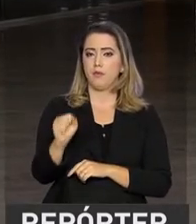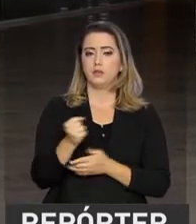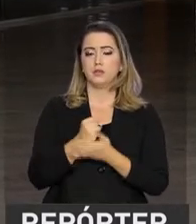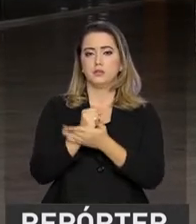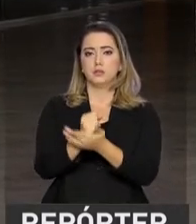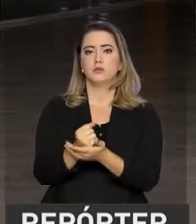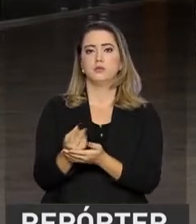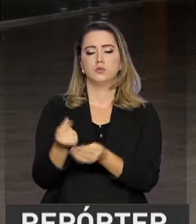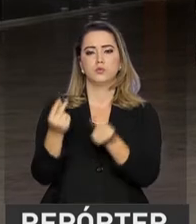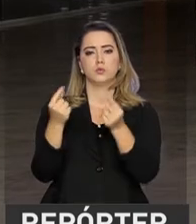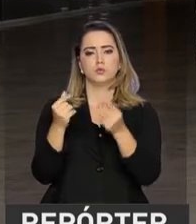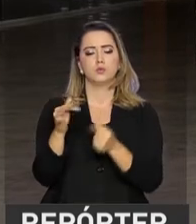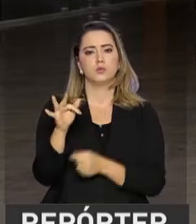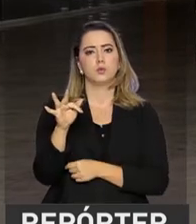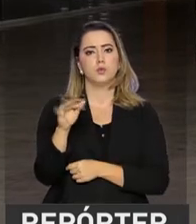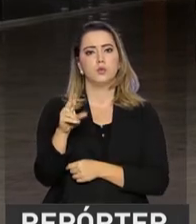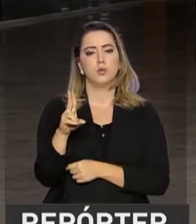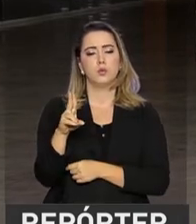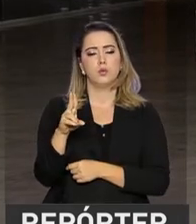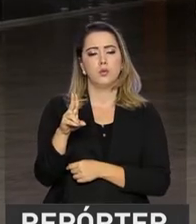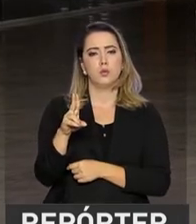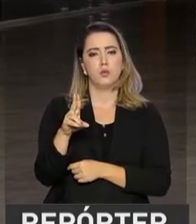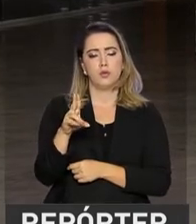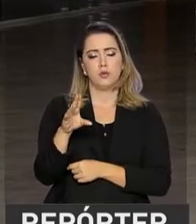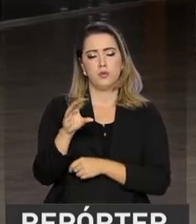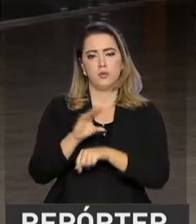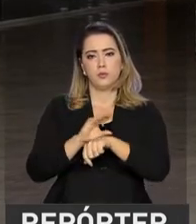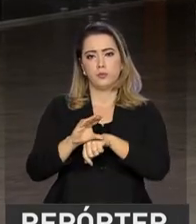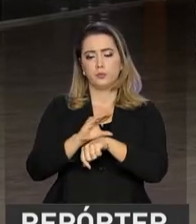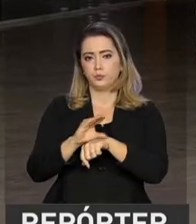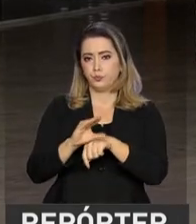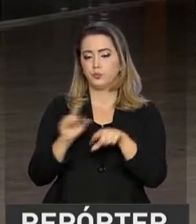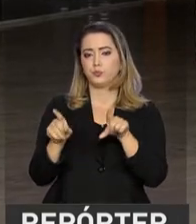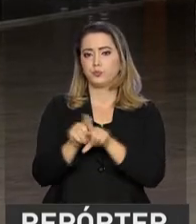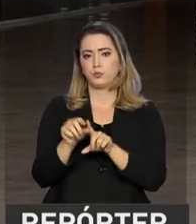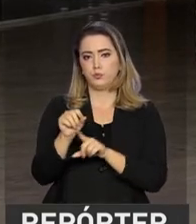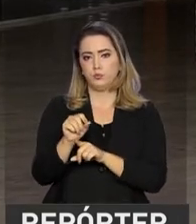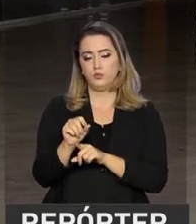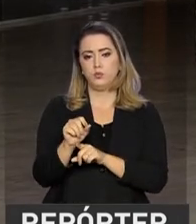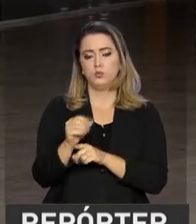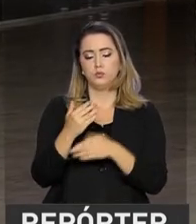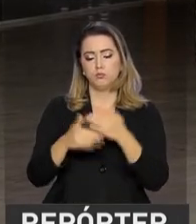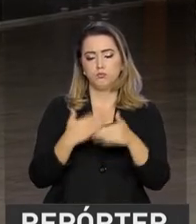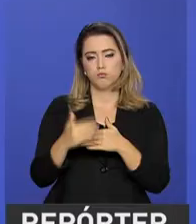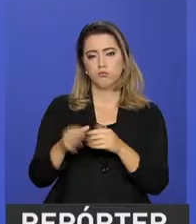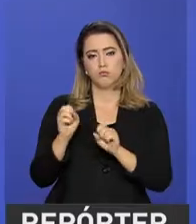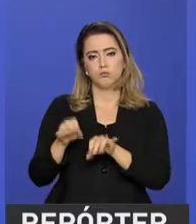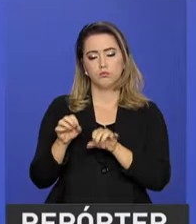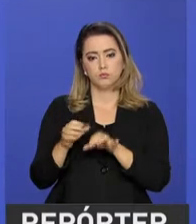dos fundos constitucionais e de desenvolvimento para o financiamento estudantil